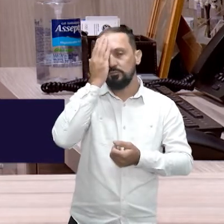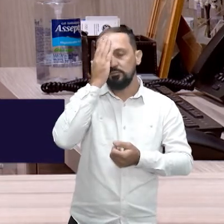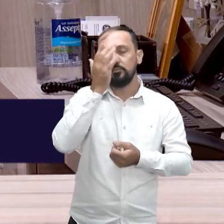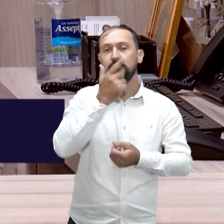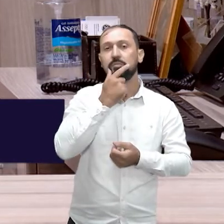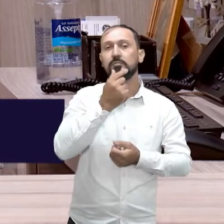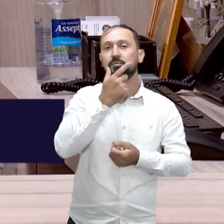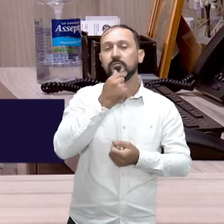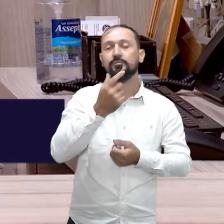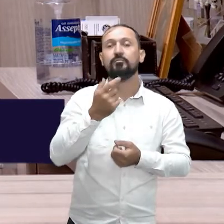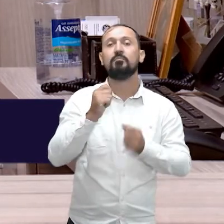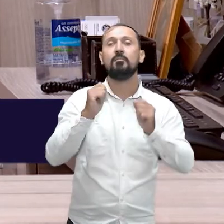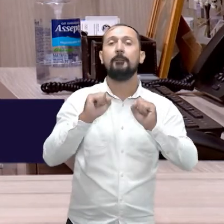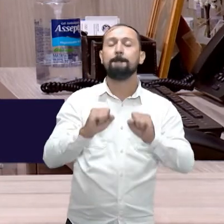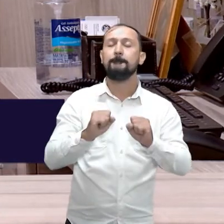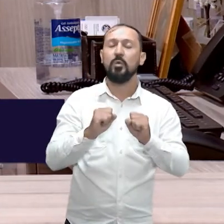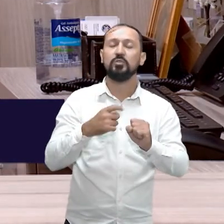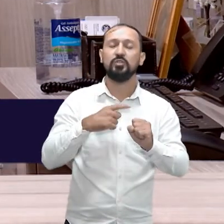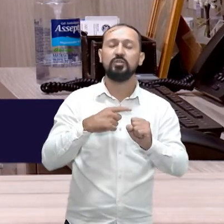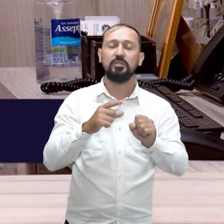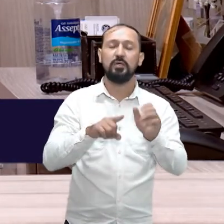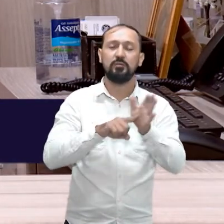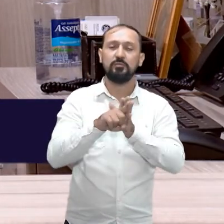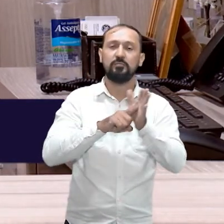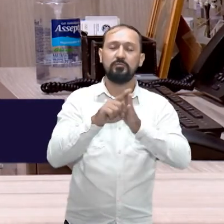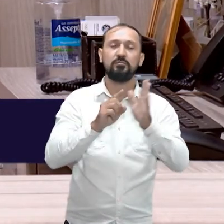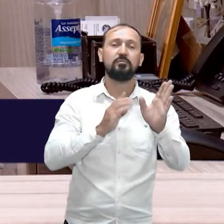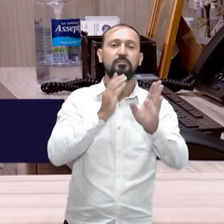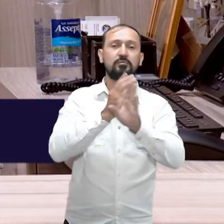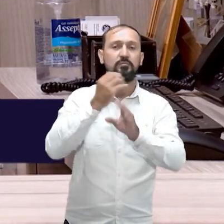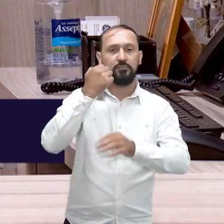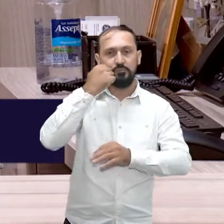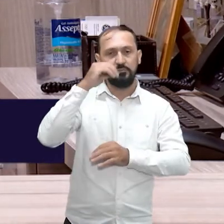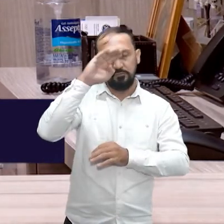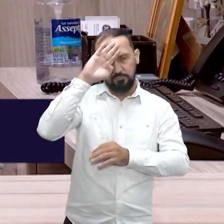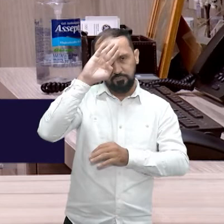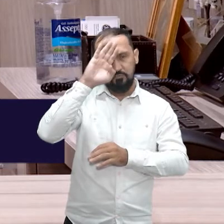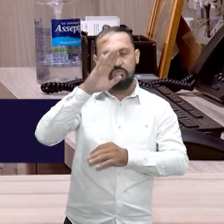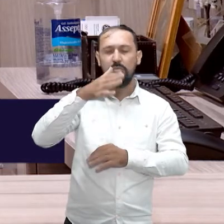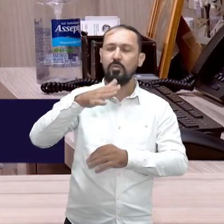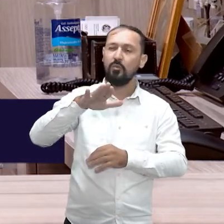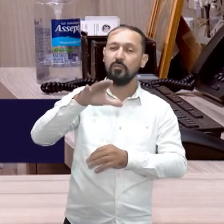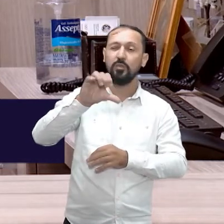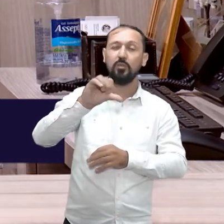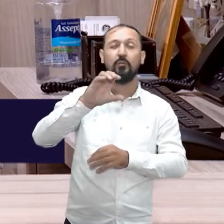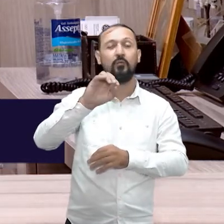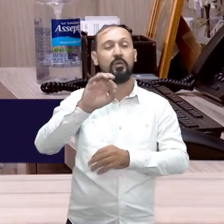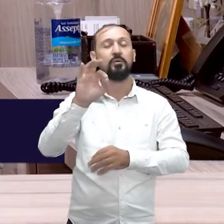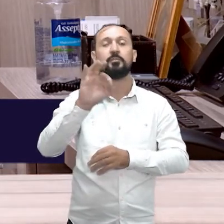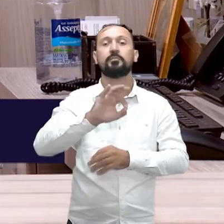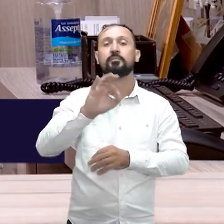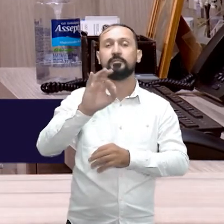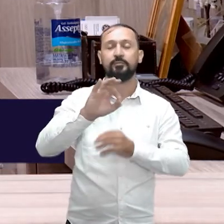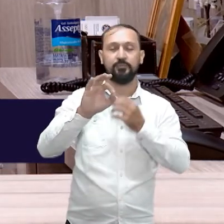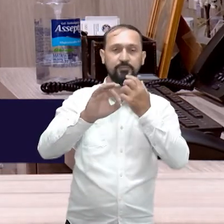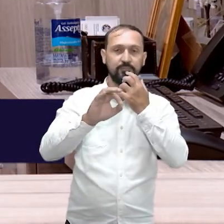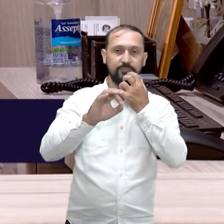inteiro. E nós sabemos que os homens têm o diagnóstico do câncer de próstata a partir dos sintomas